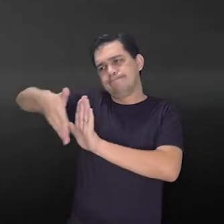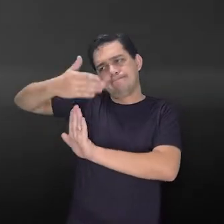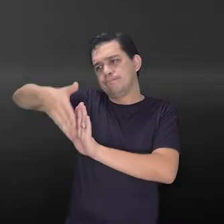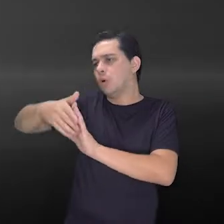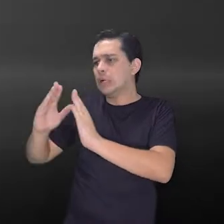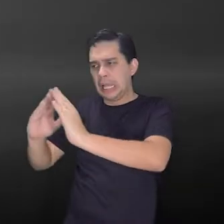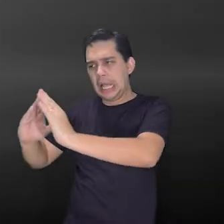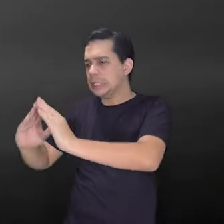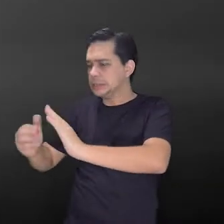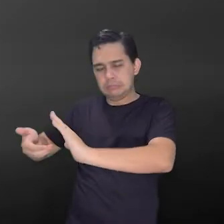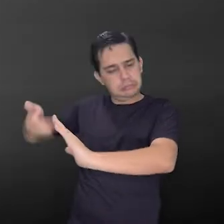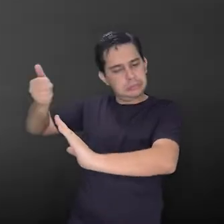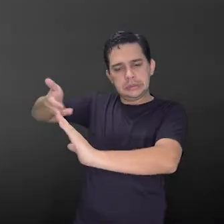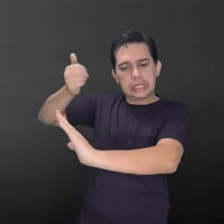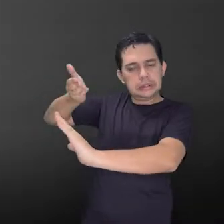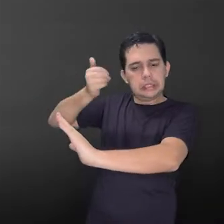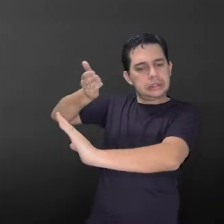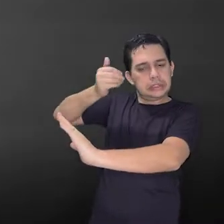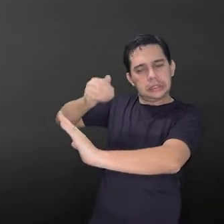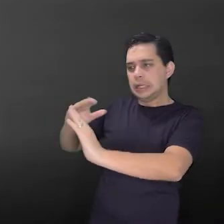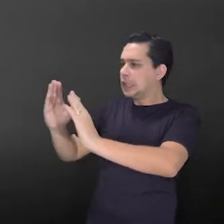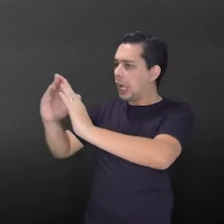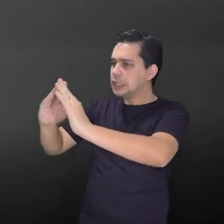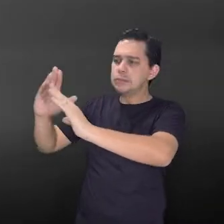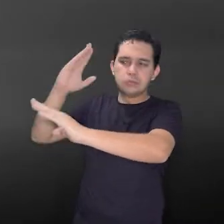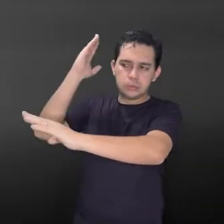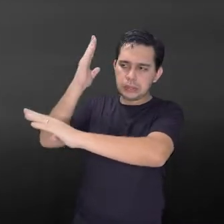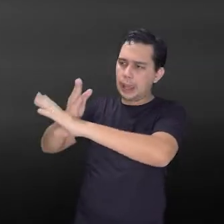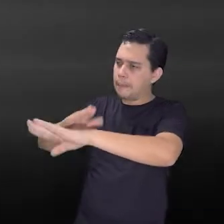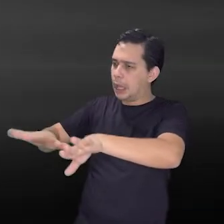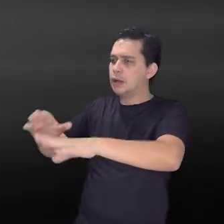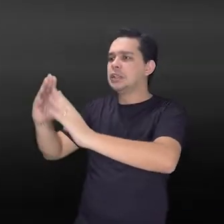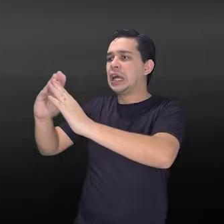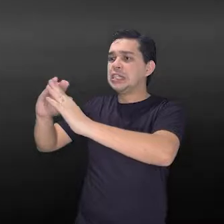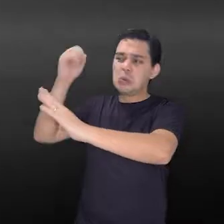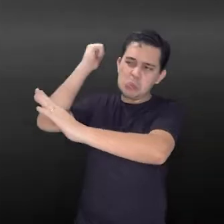dessas residências e fazer a recuperação ambiental de toda